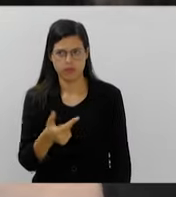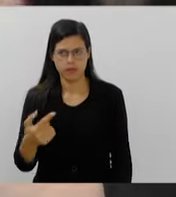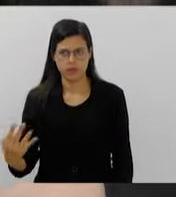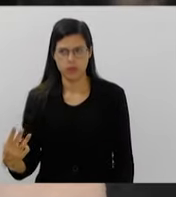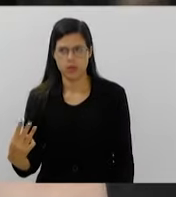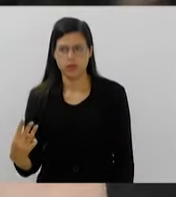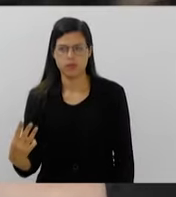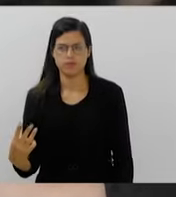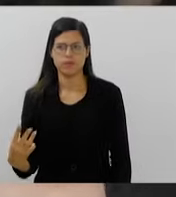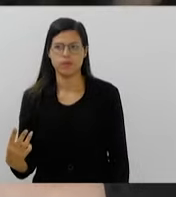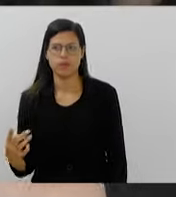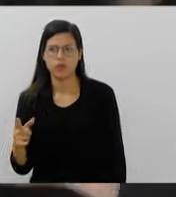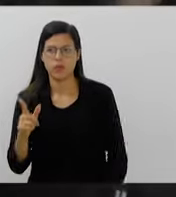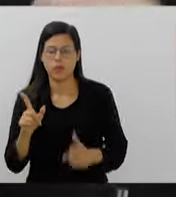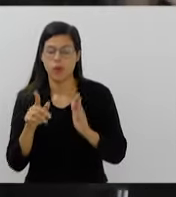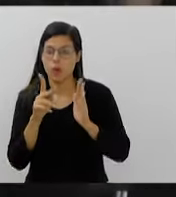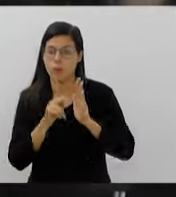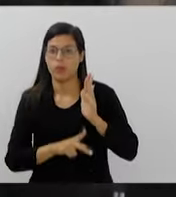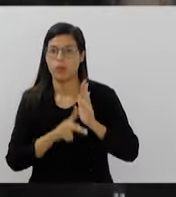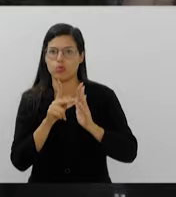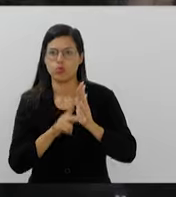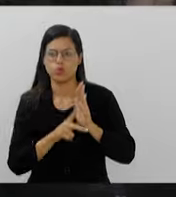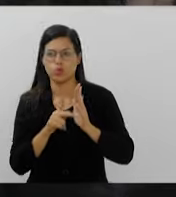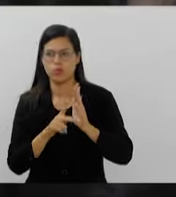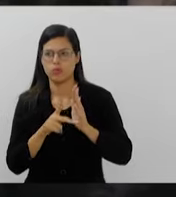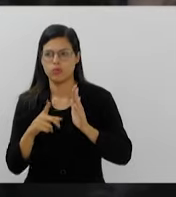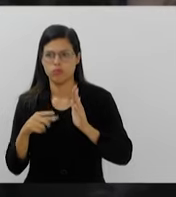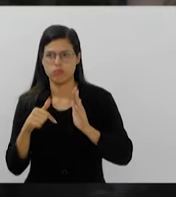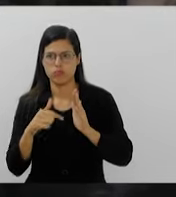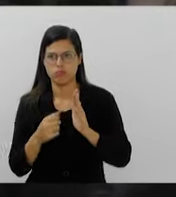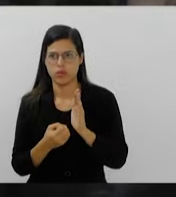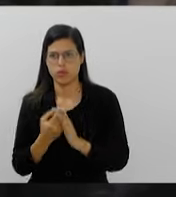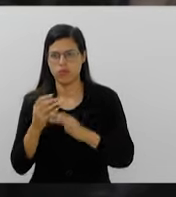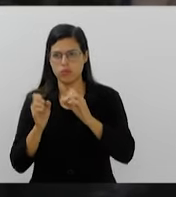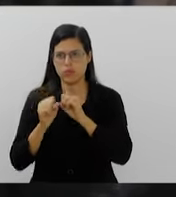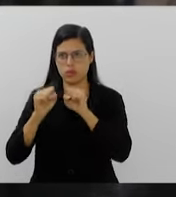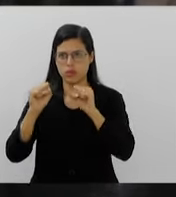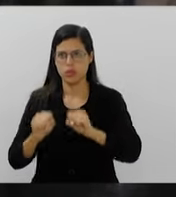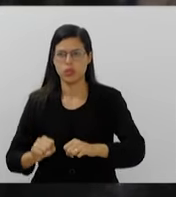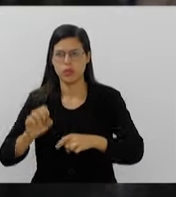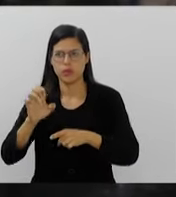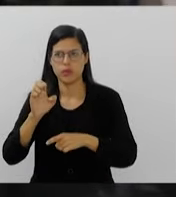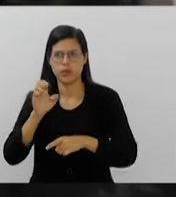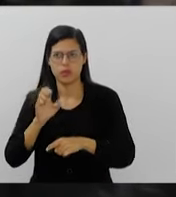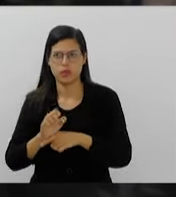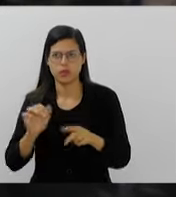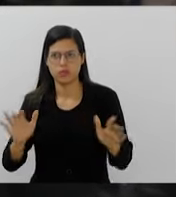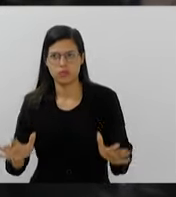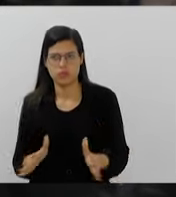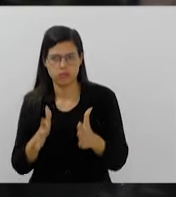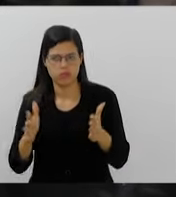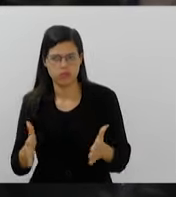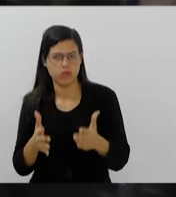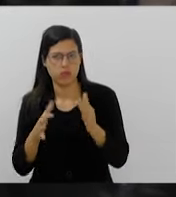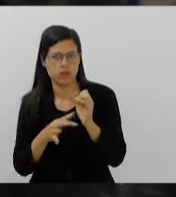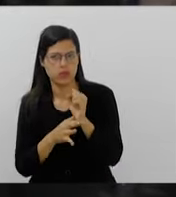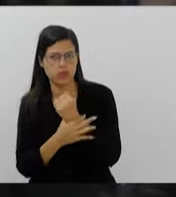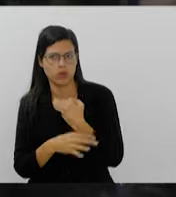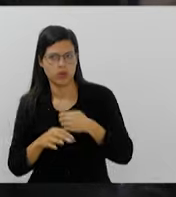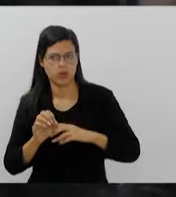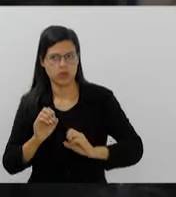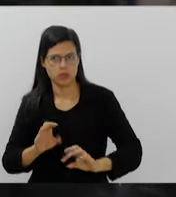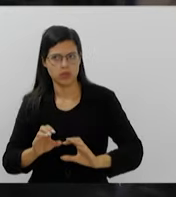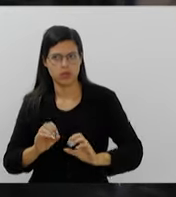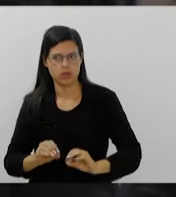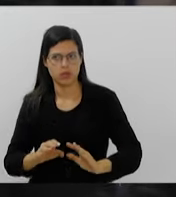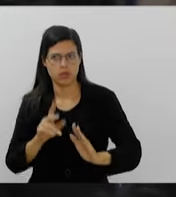846/2023, é um projeto onde fica instituído o Sistema Estadual de Promoção à Segurança de Ensino. É um